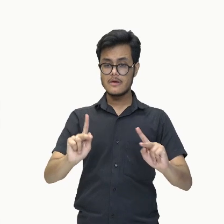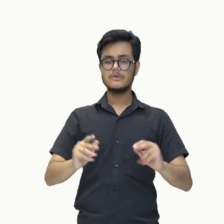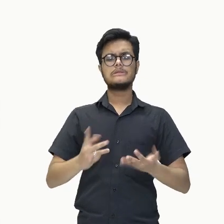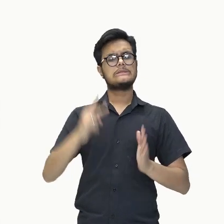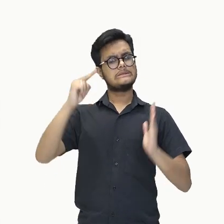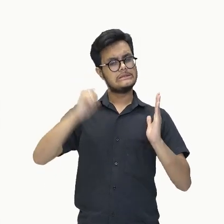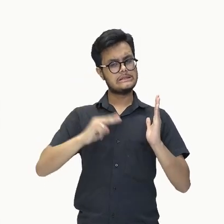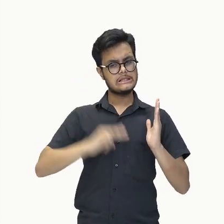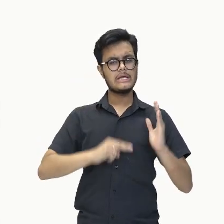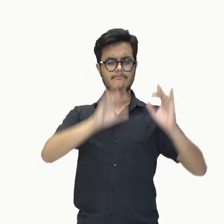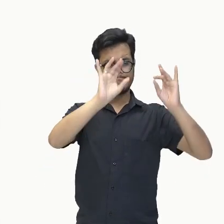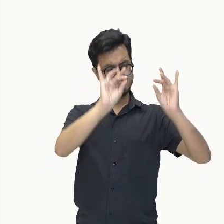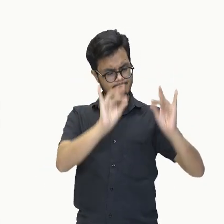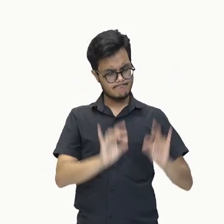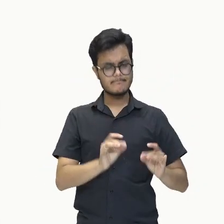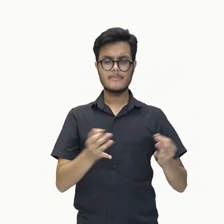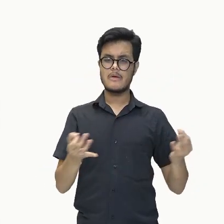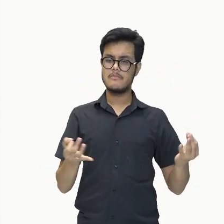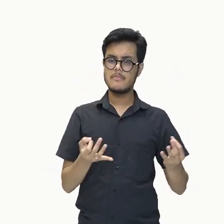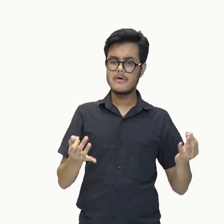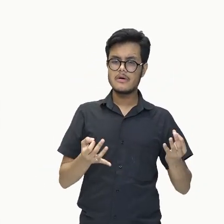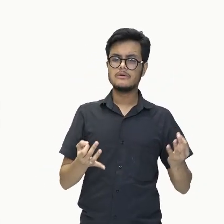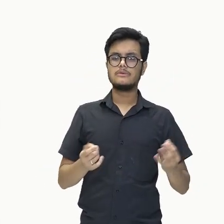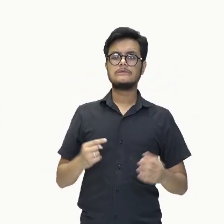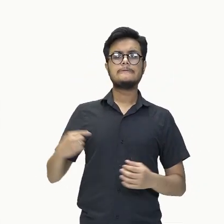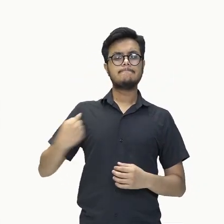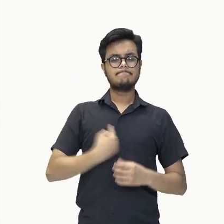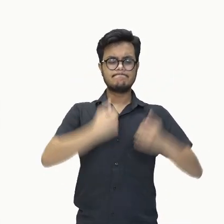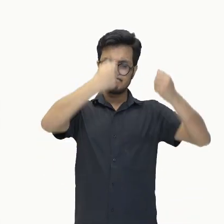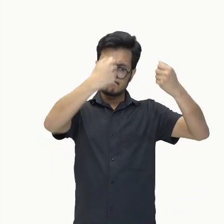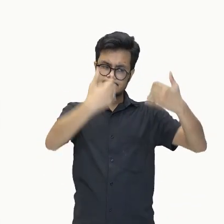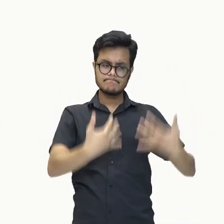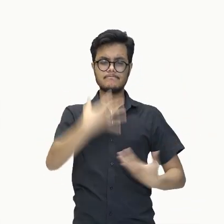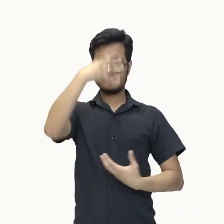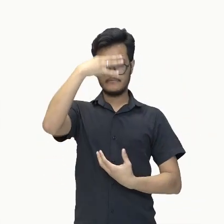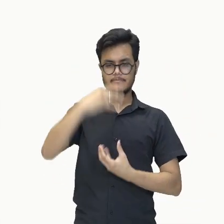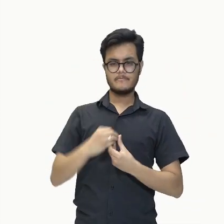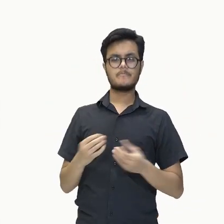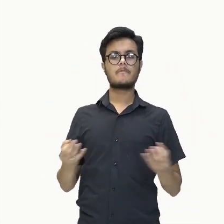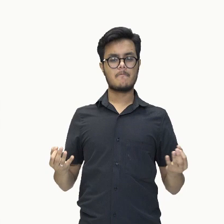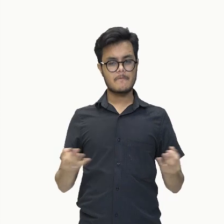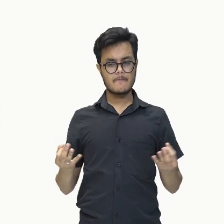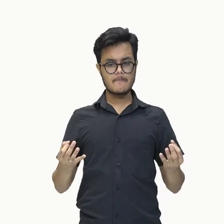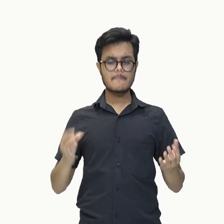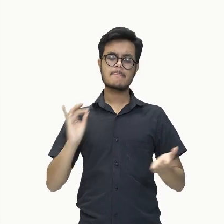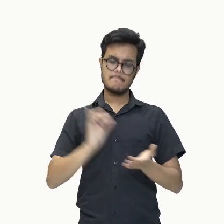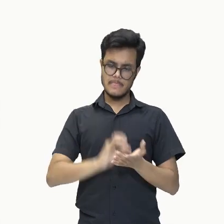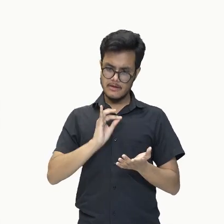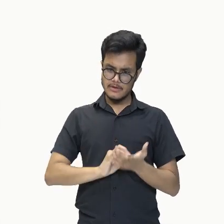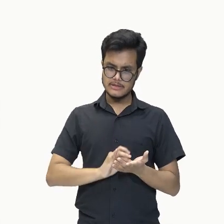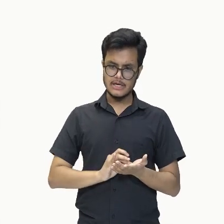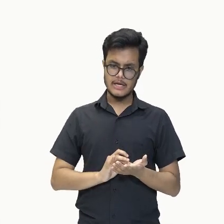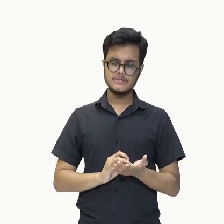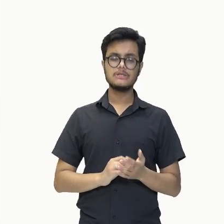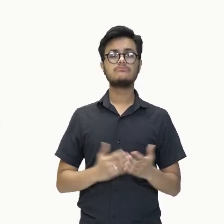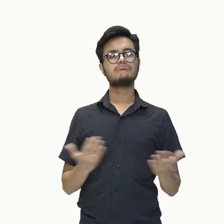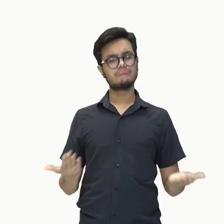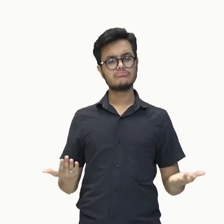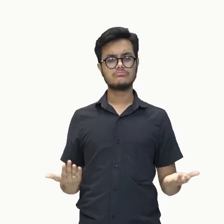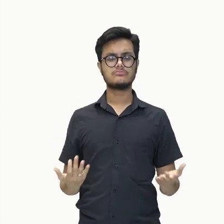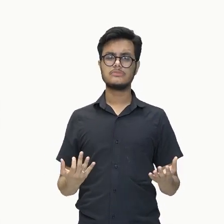bem detalhada, né, para que a gente possa compreender as palavras-chave que vão